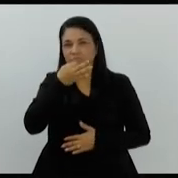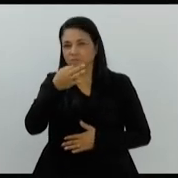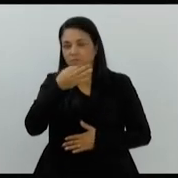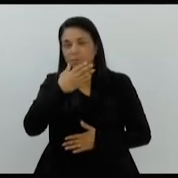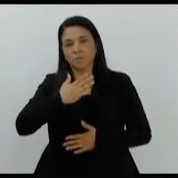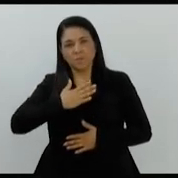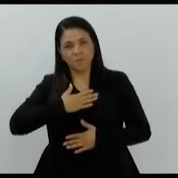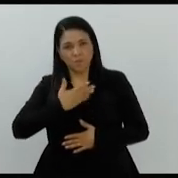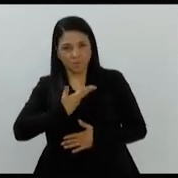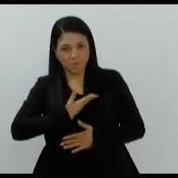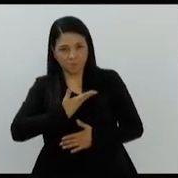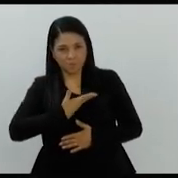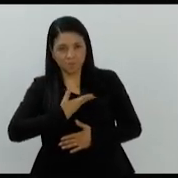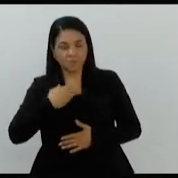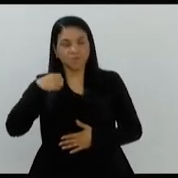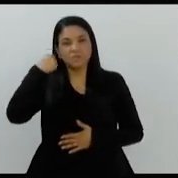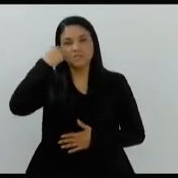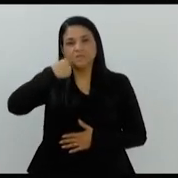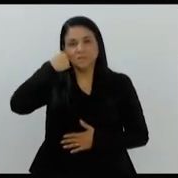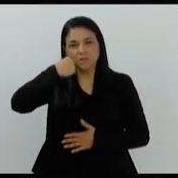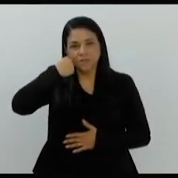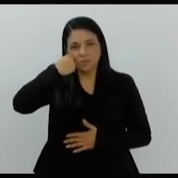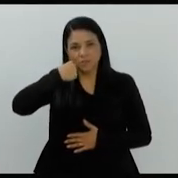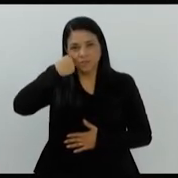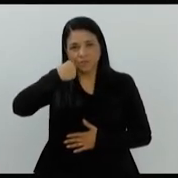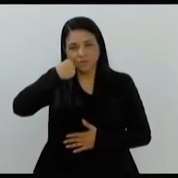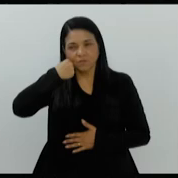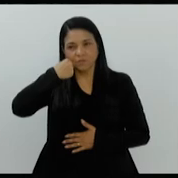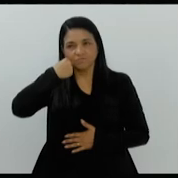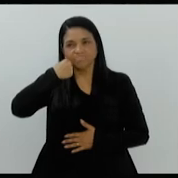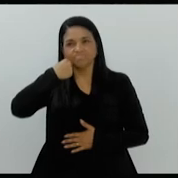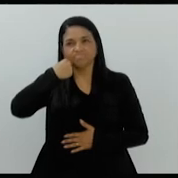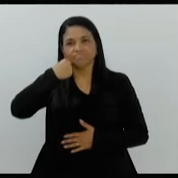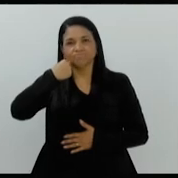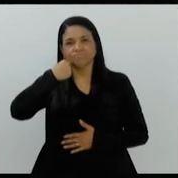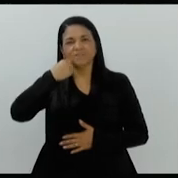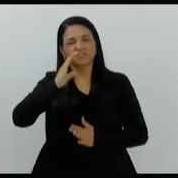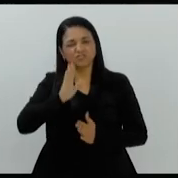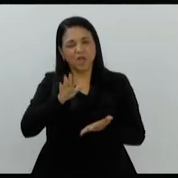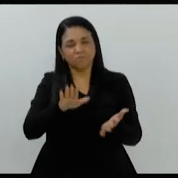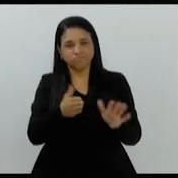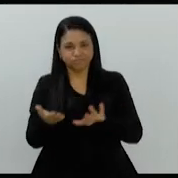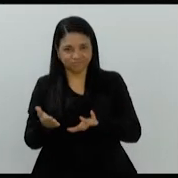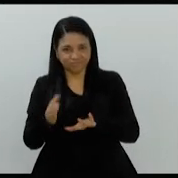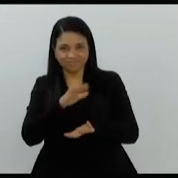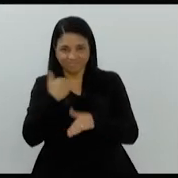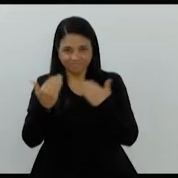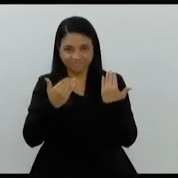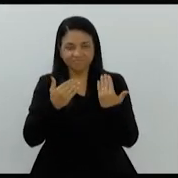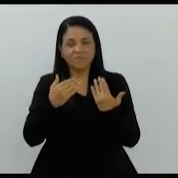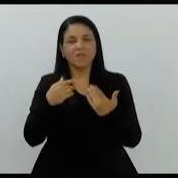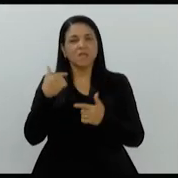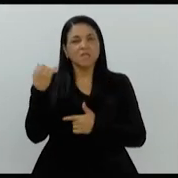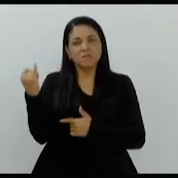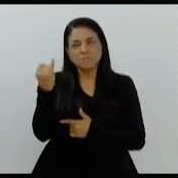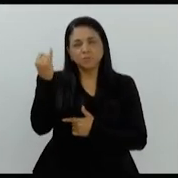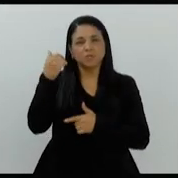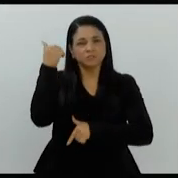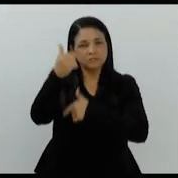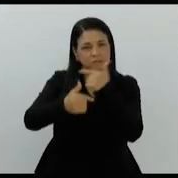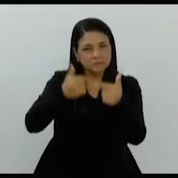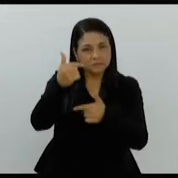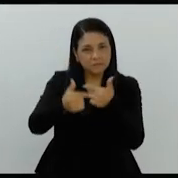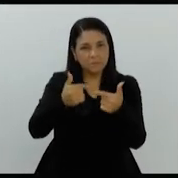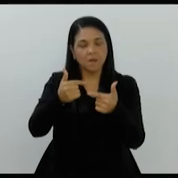falecido senador, muito importante, que fez um trabalho muito